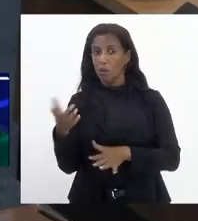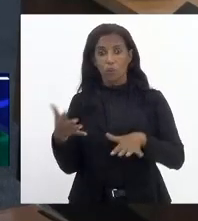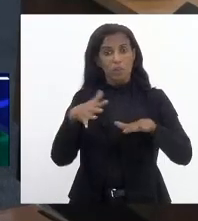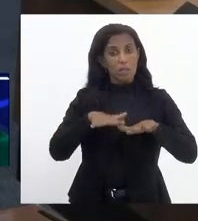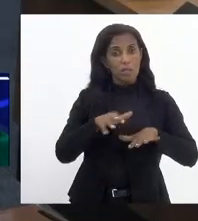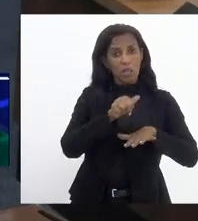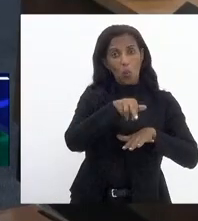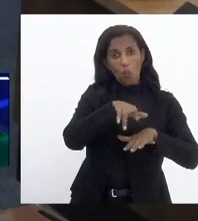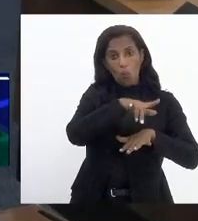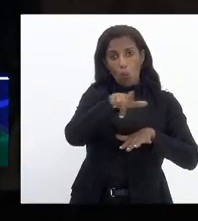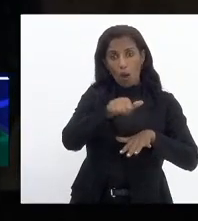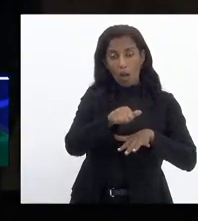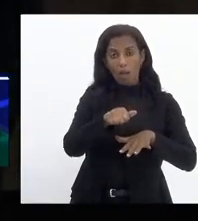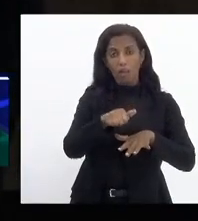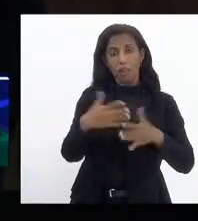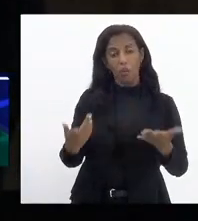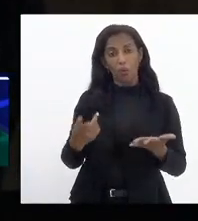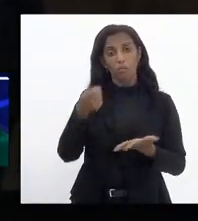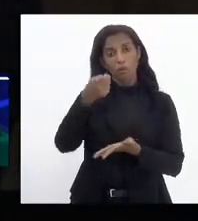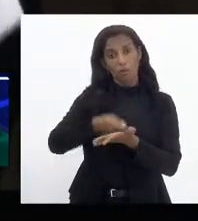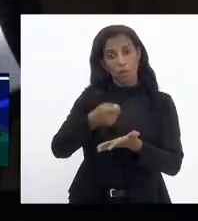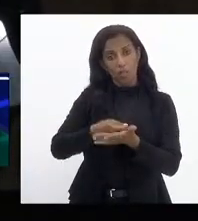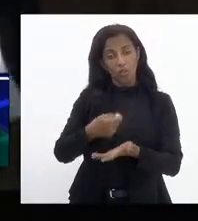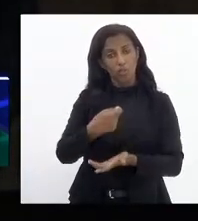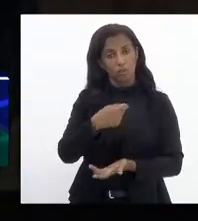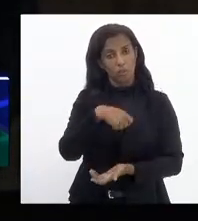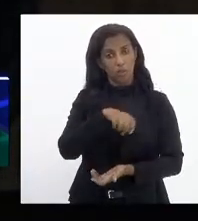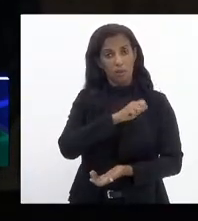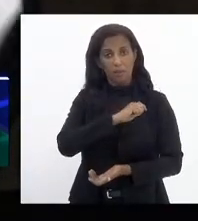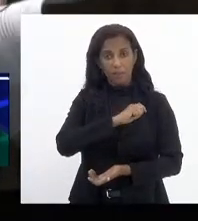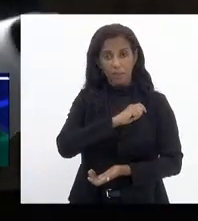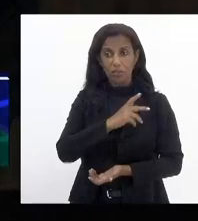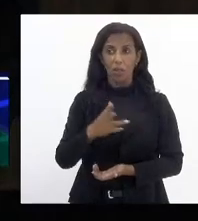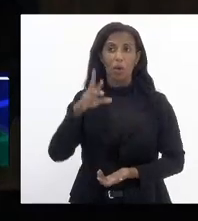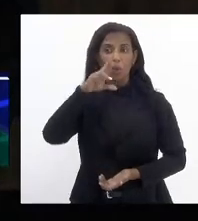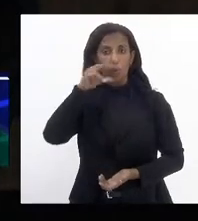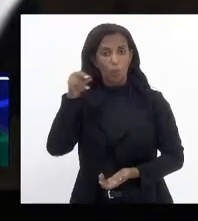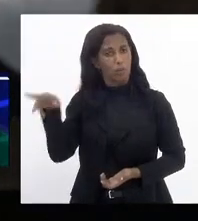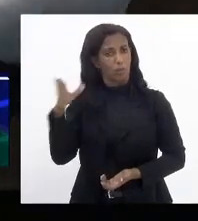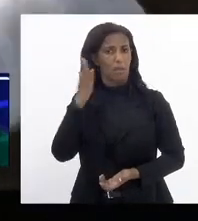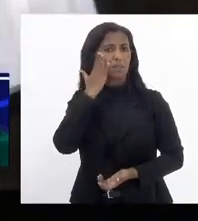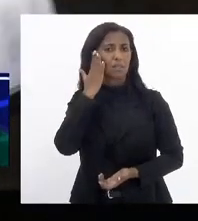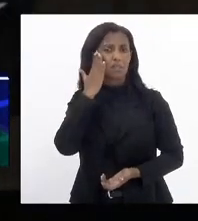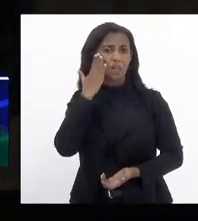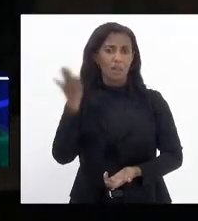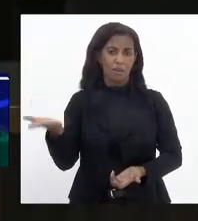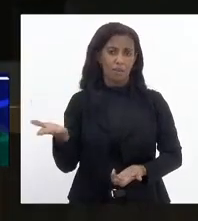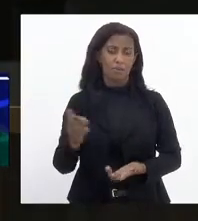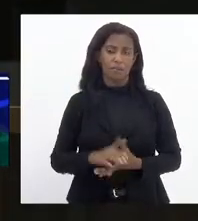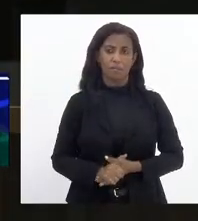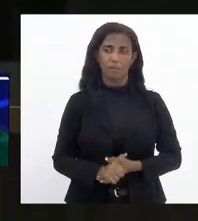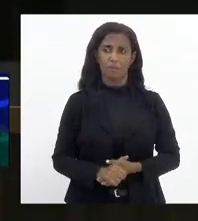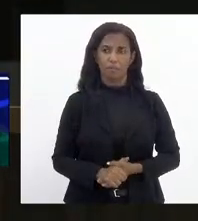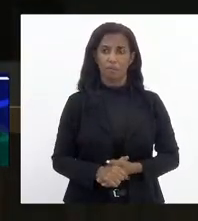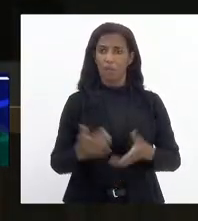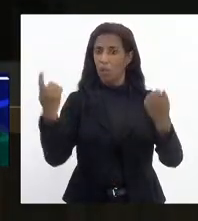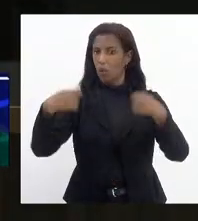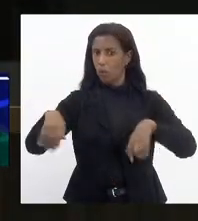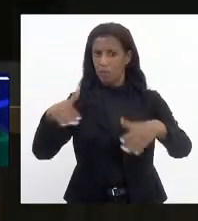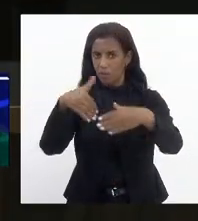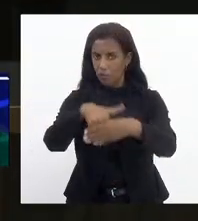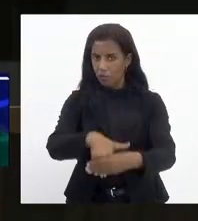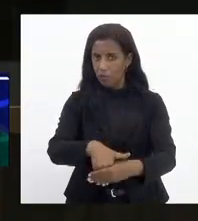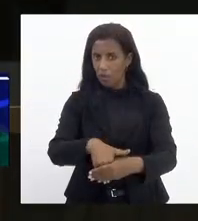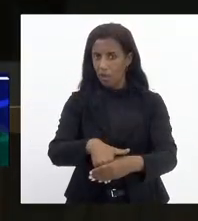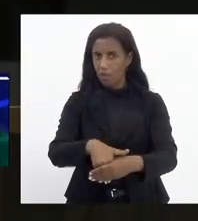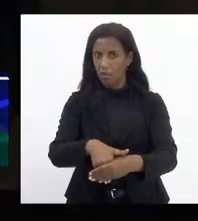enquanto estivermos no regime de recuperação fiscal. E o deputado Rosenberg sabe bem disso. Então nós não precisamos votar mais nada aqui, porque já estamos